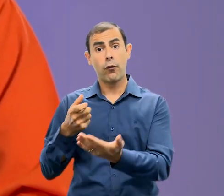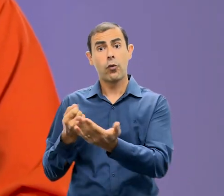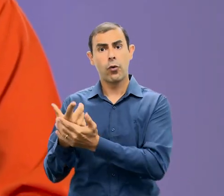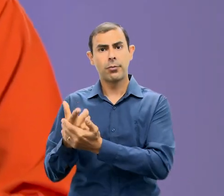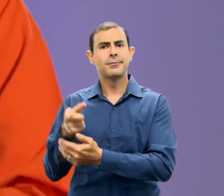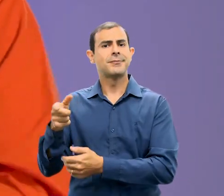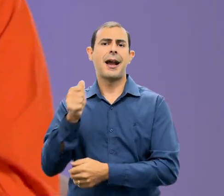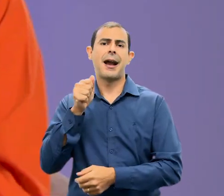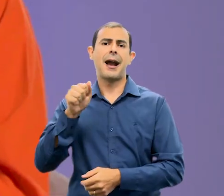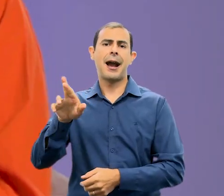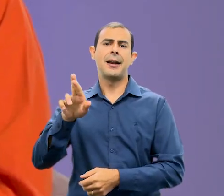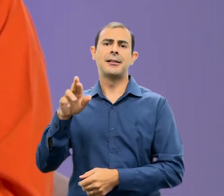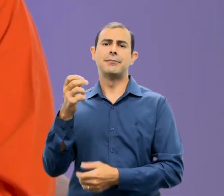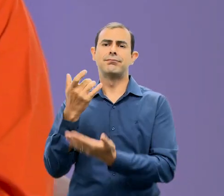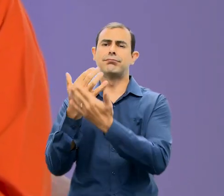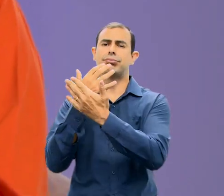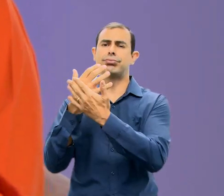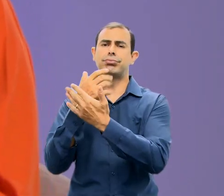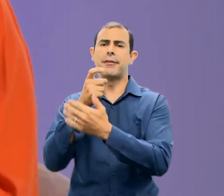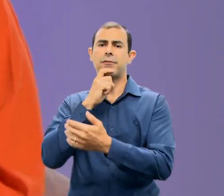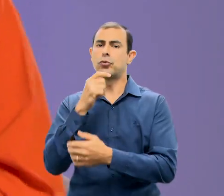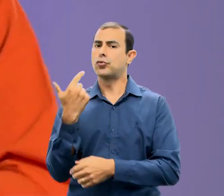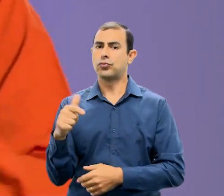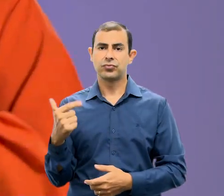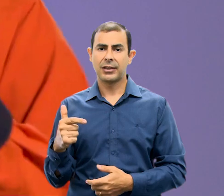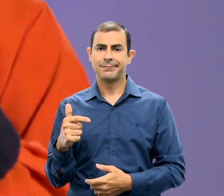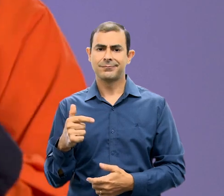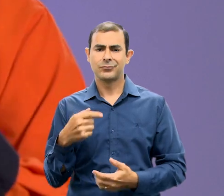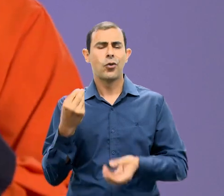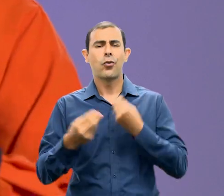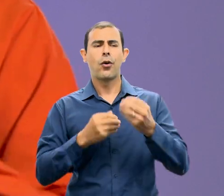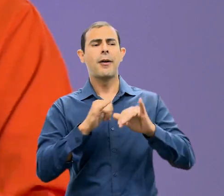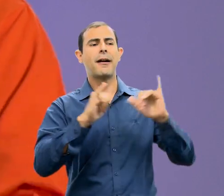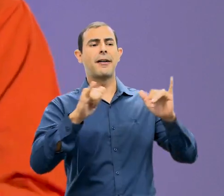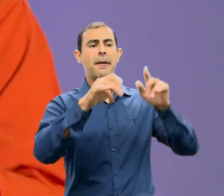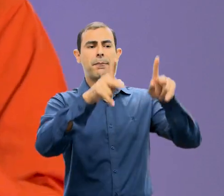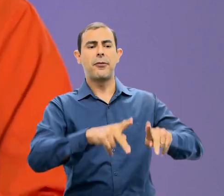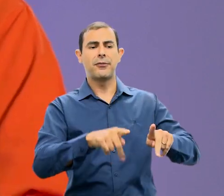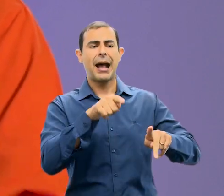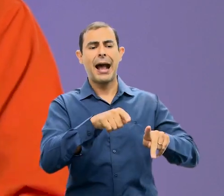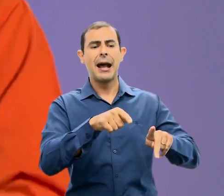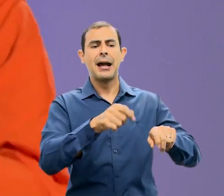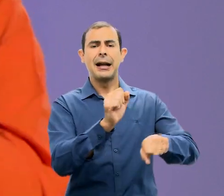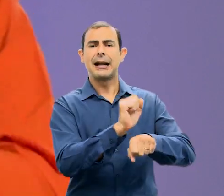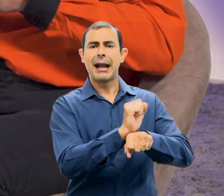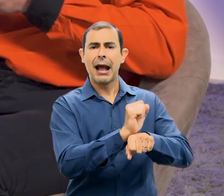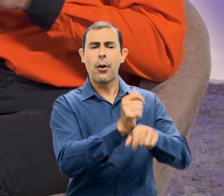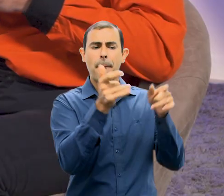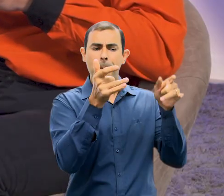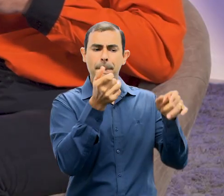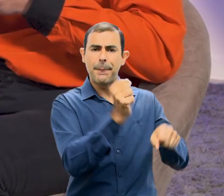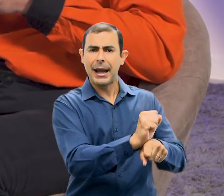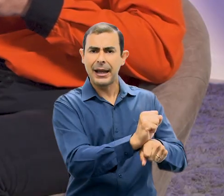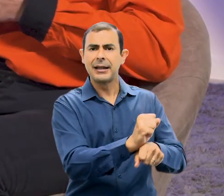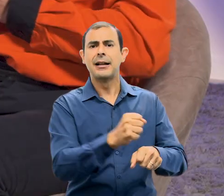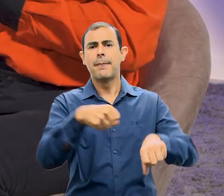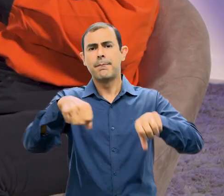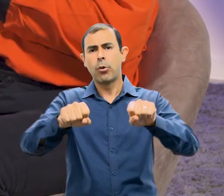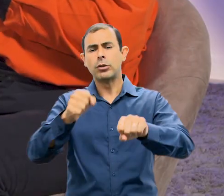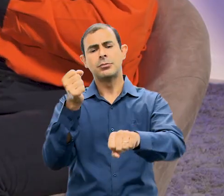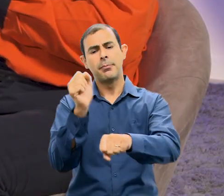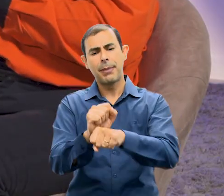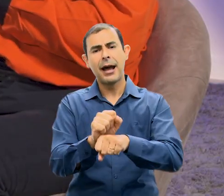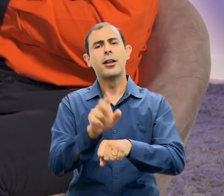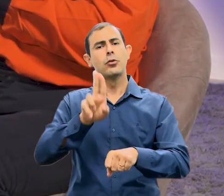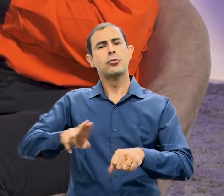sem ar-condicionado, então fica difícil você convencer a população a deixar o seu veículo em casa, sua moto em casa e pegar um transporte público.